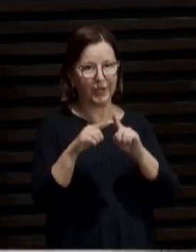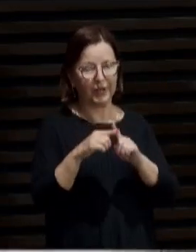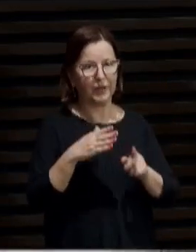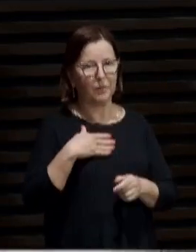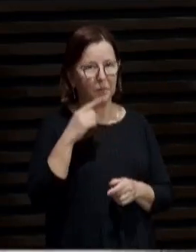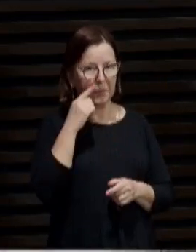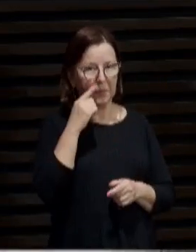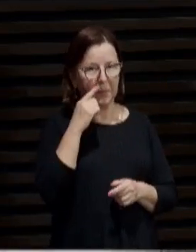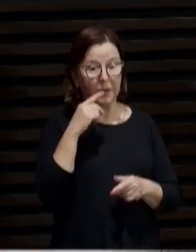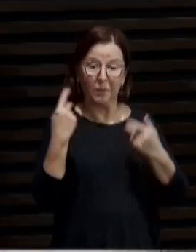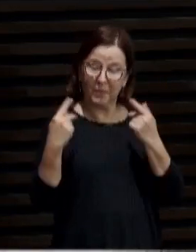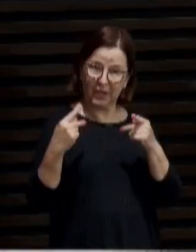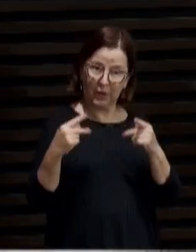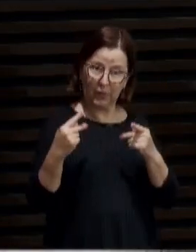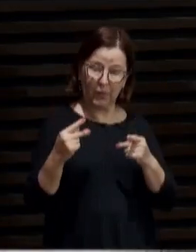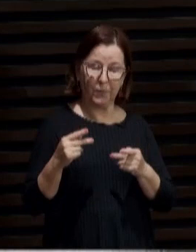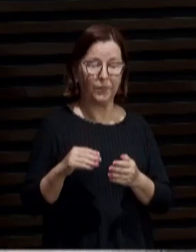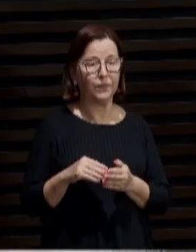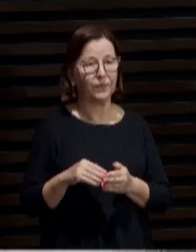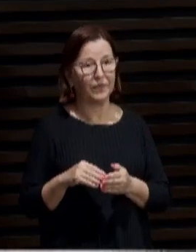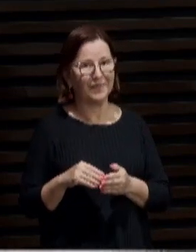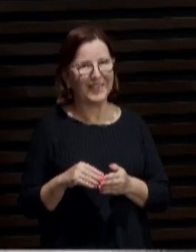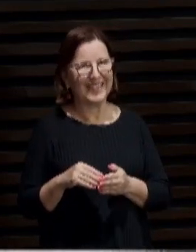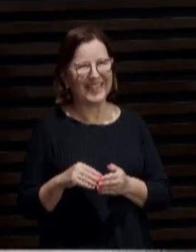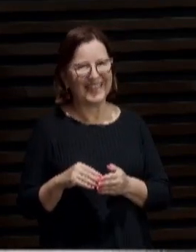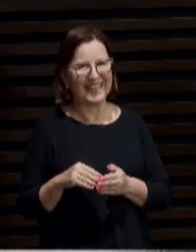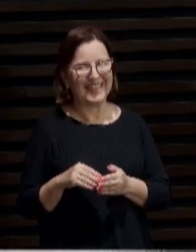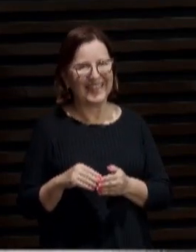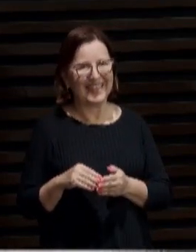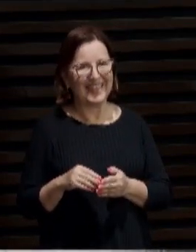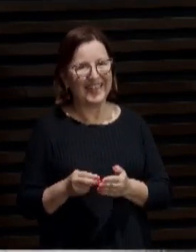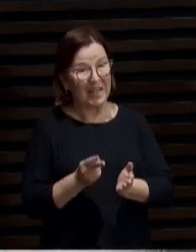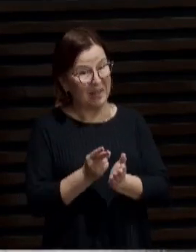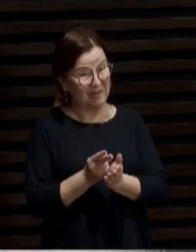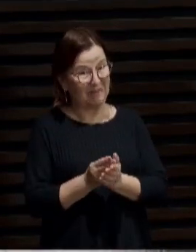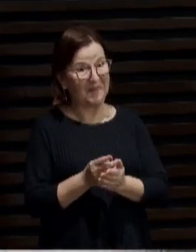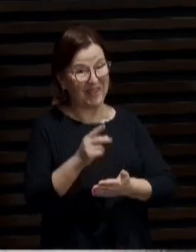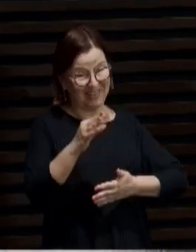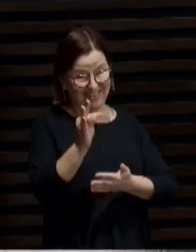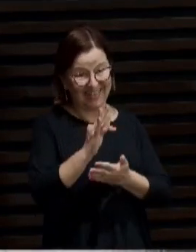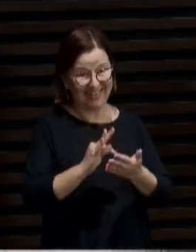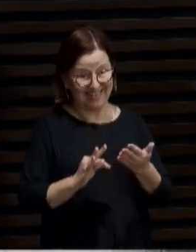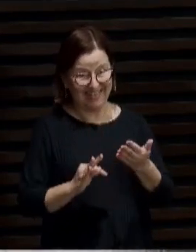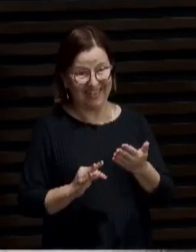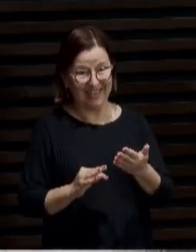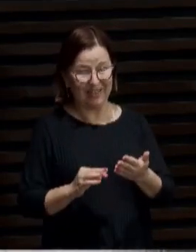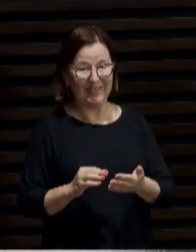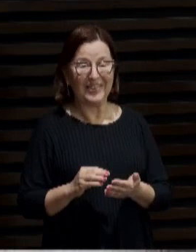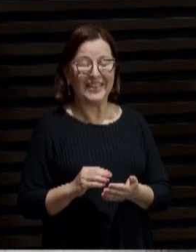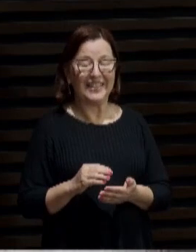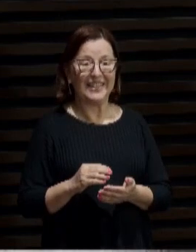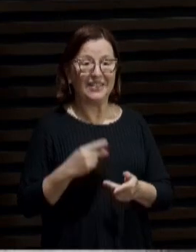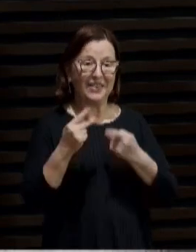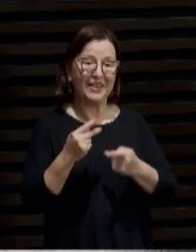palavra, que, coincidência ou não, é o mesmo texto que o Maurício daí falou no outro dia, né? O viver é Cristo